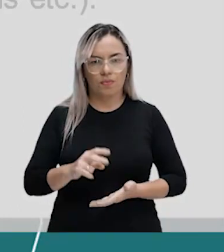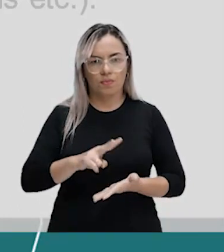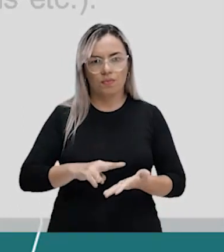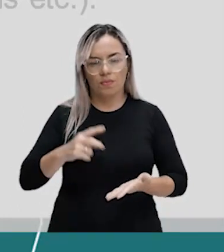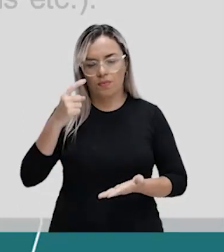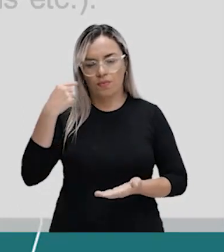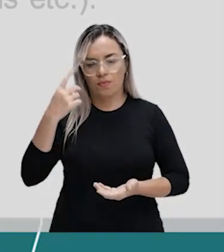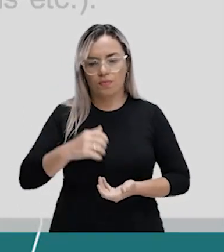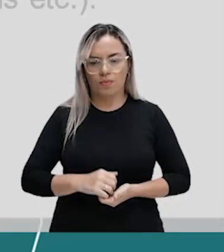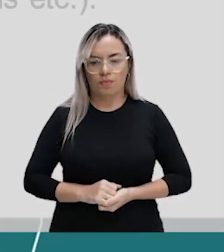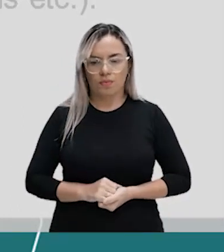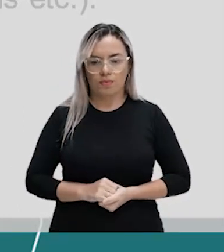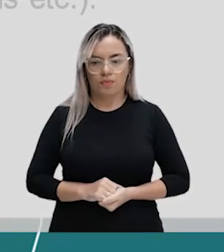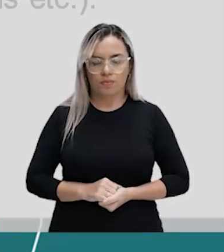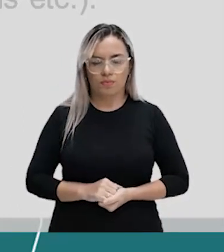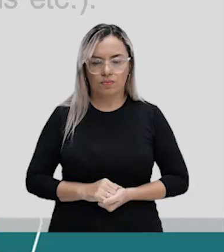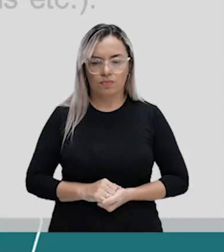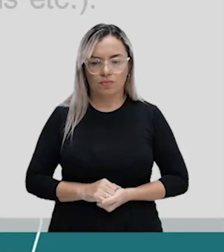sustantivos,